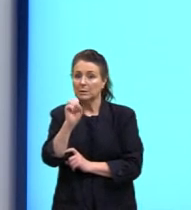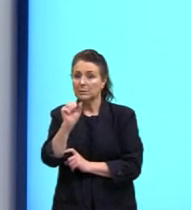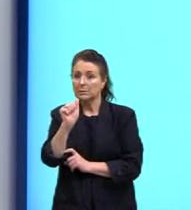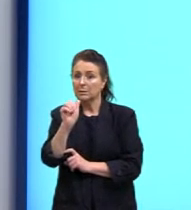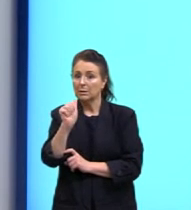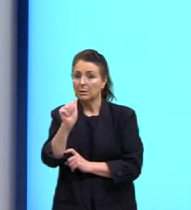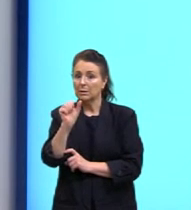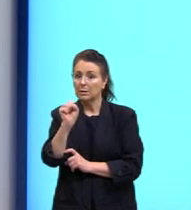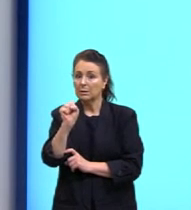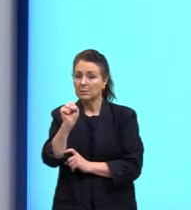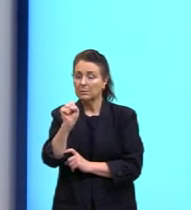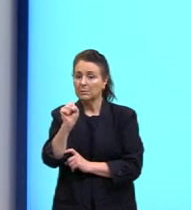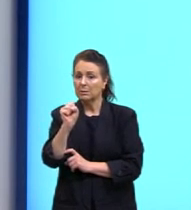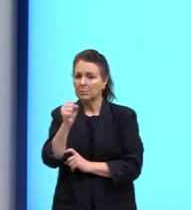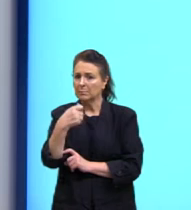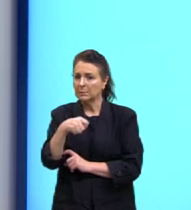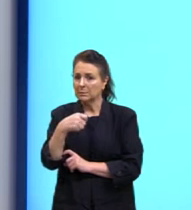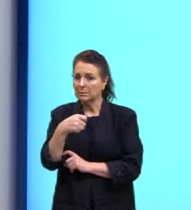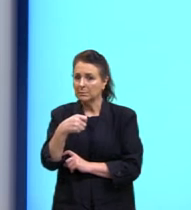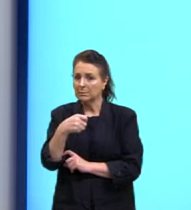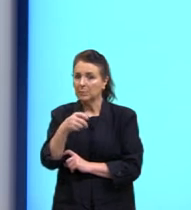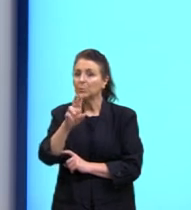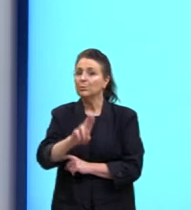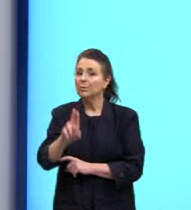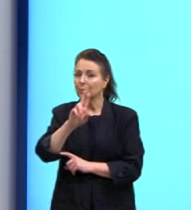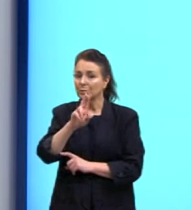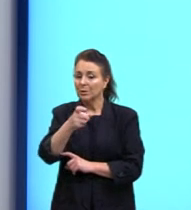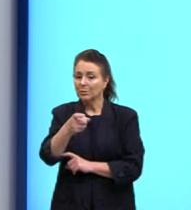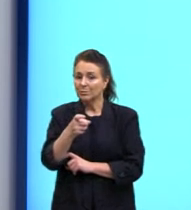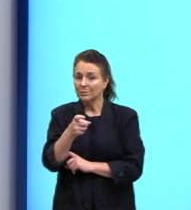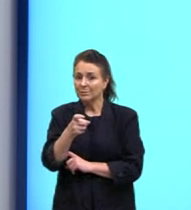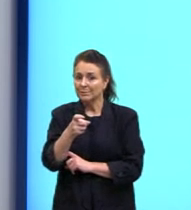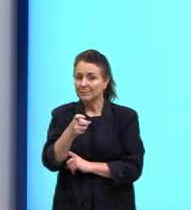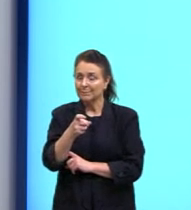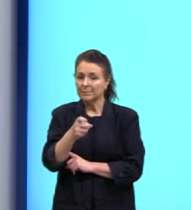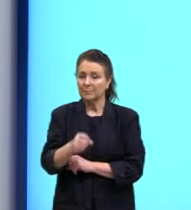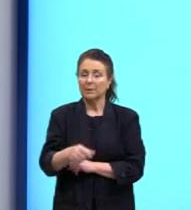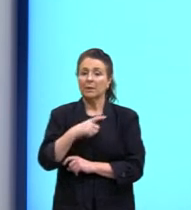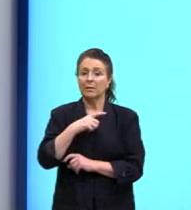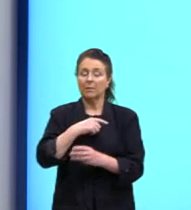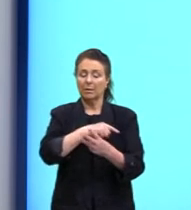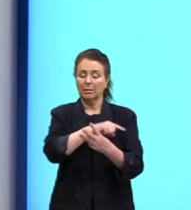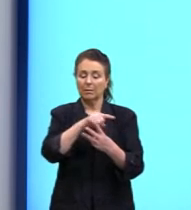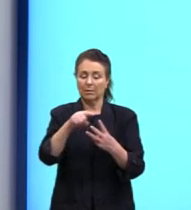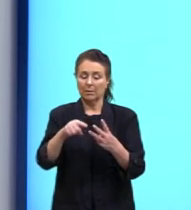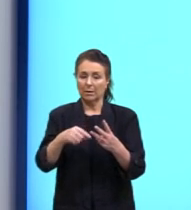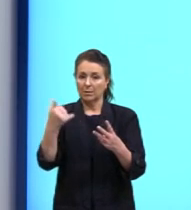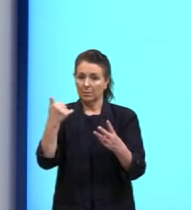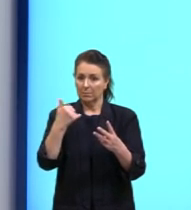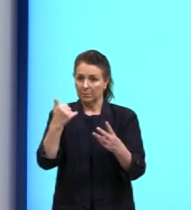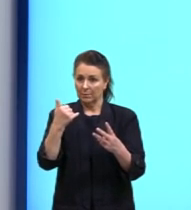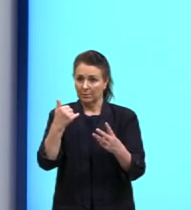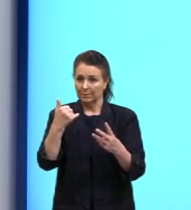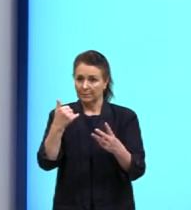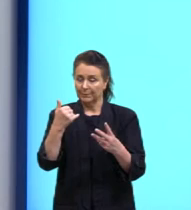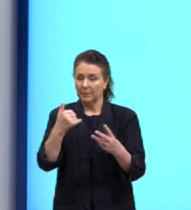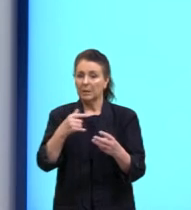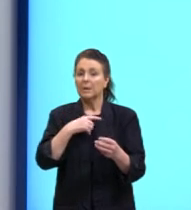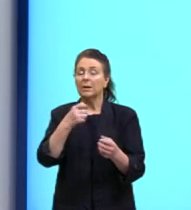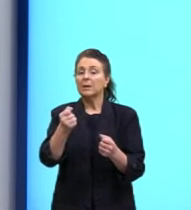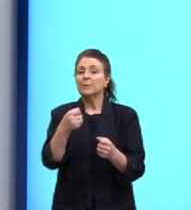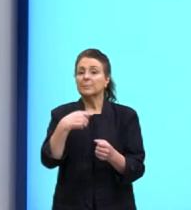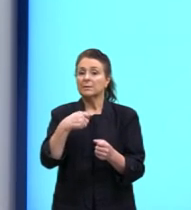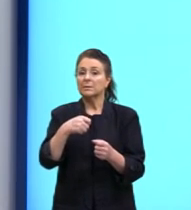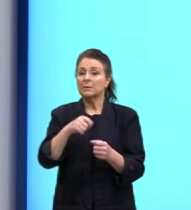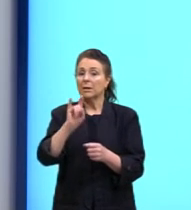e daí entra o x né E quando a gente tem essas três informações e nós buscamos determinar a última